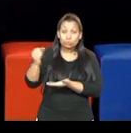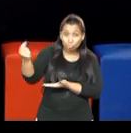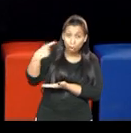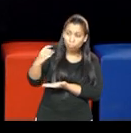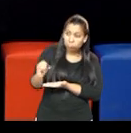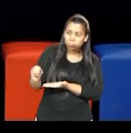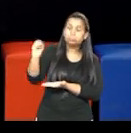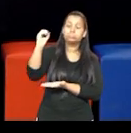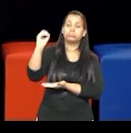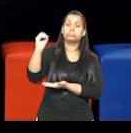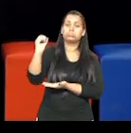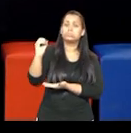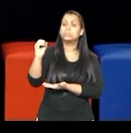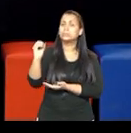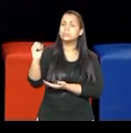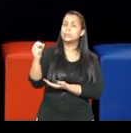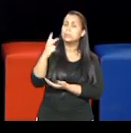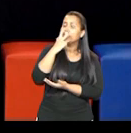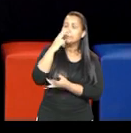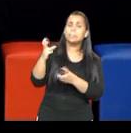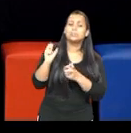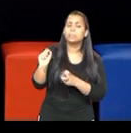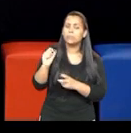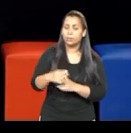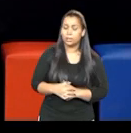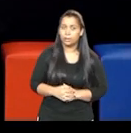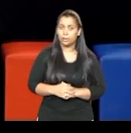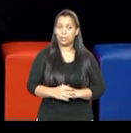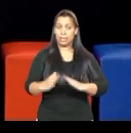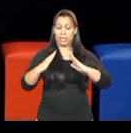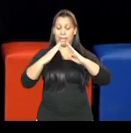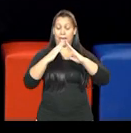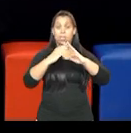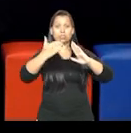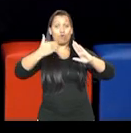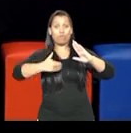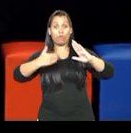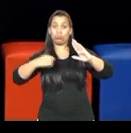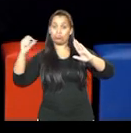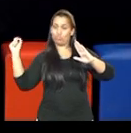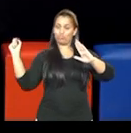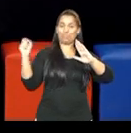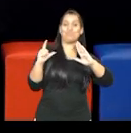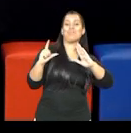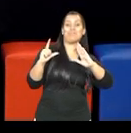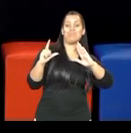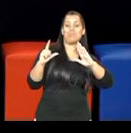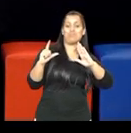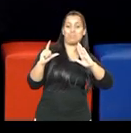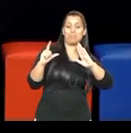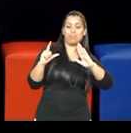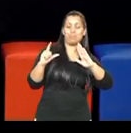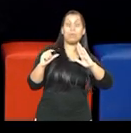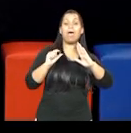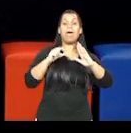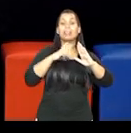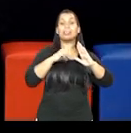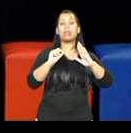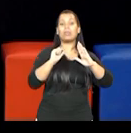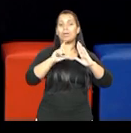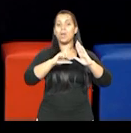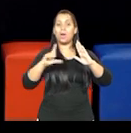que a luz incide, ou seja, ela bate aqui no fundo da casa. Deste lado, nós teremos o leste.